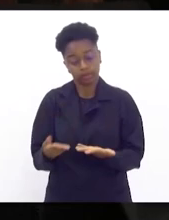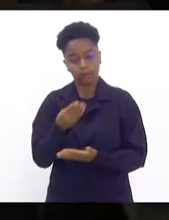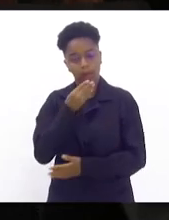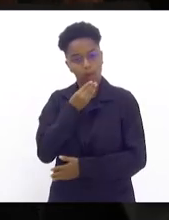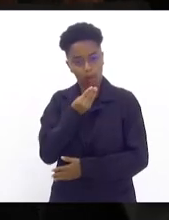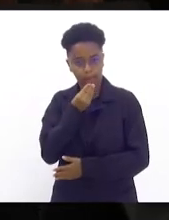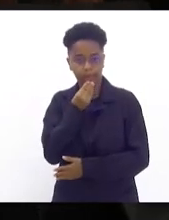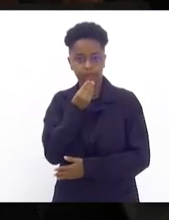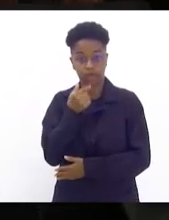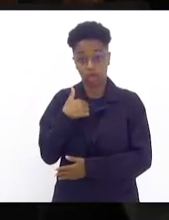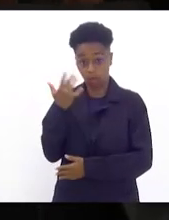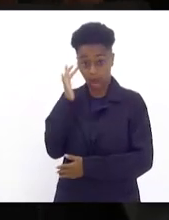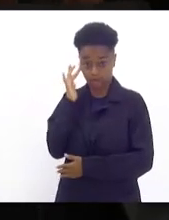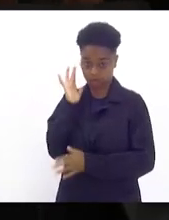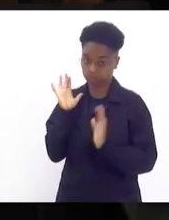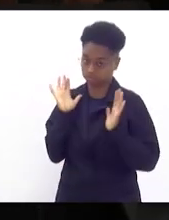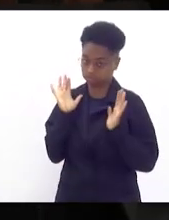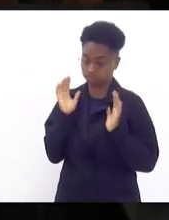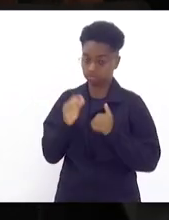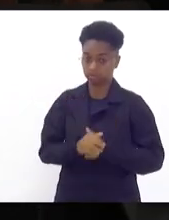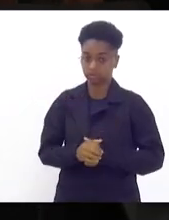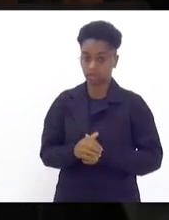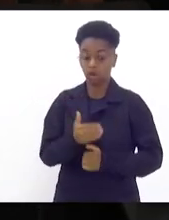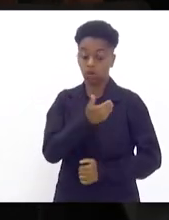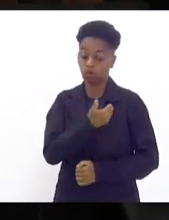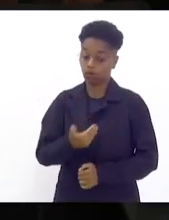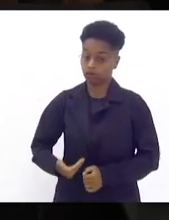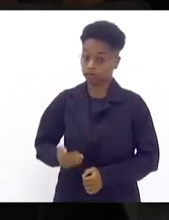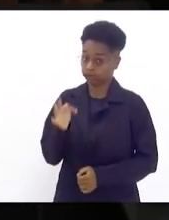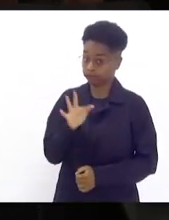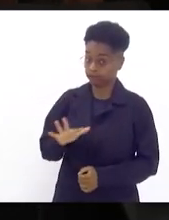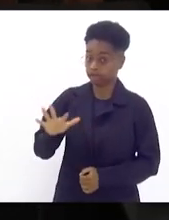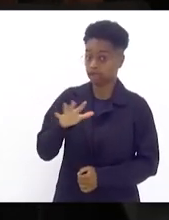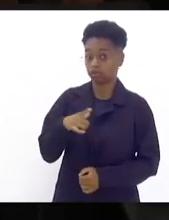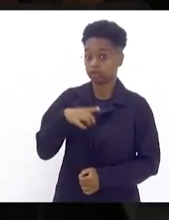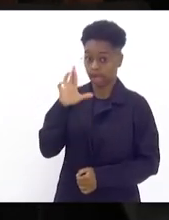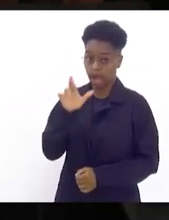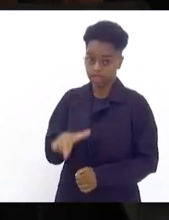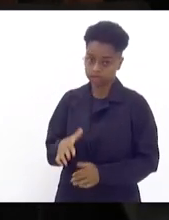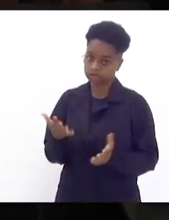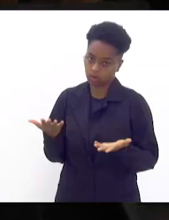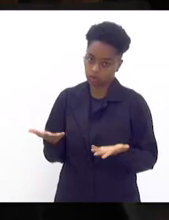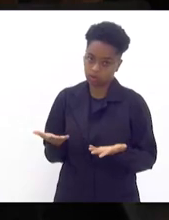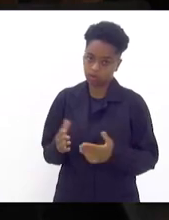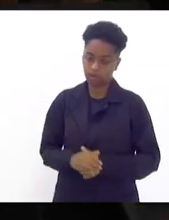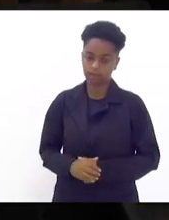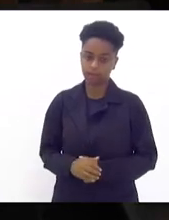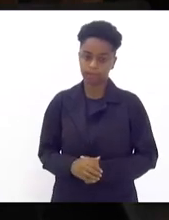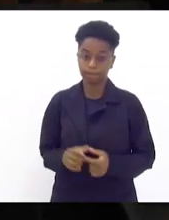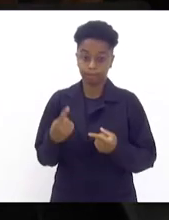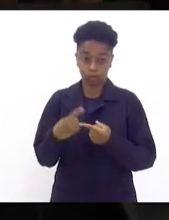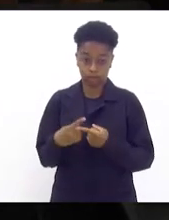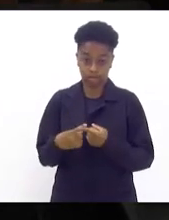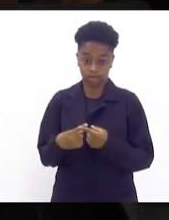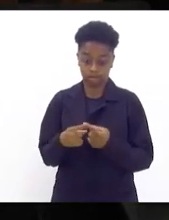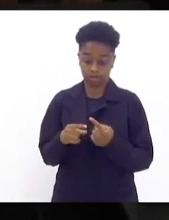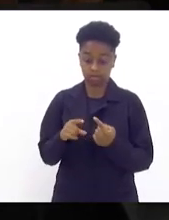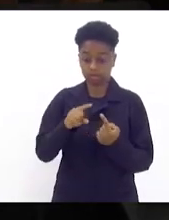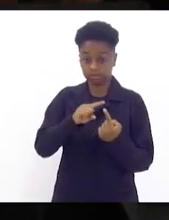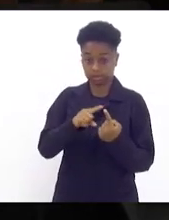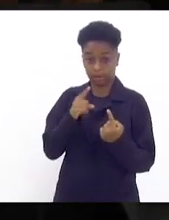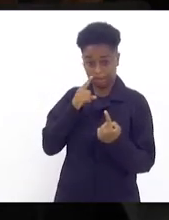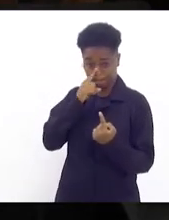Evidentemente, acho eu, que o governo federal tem razão, porque entre inflação,